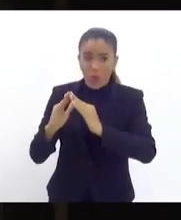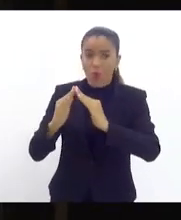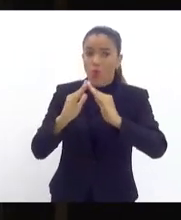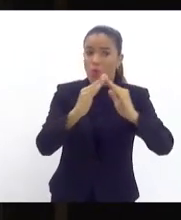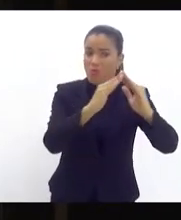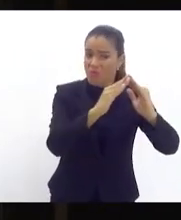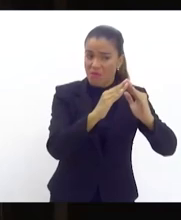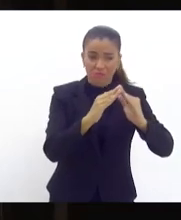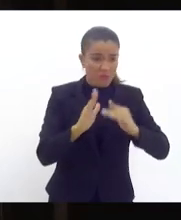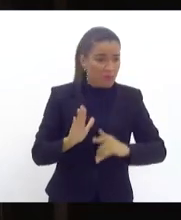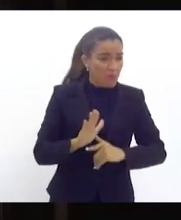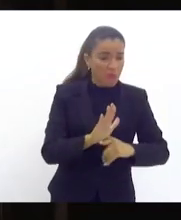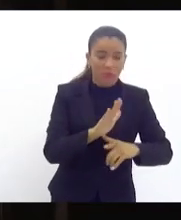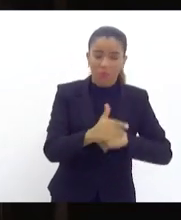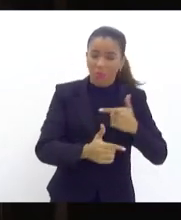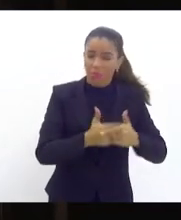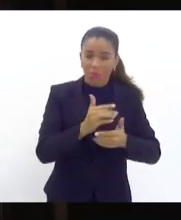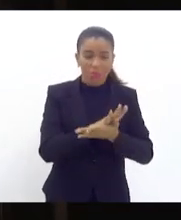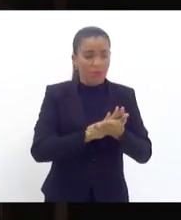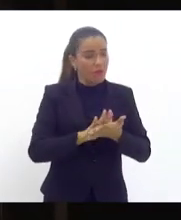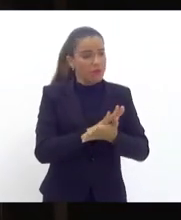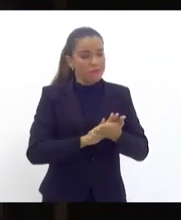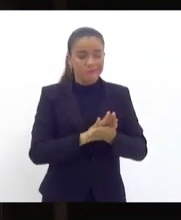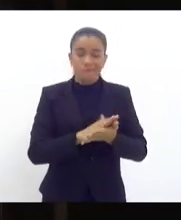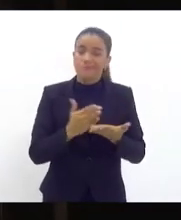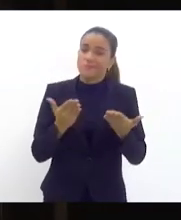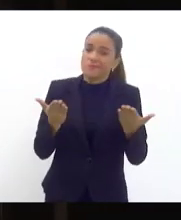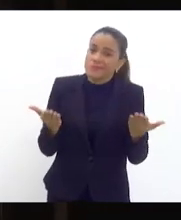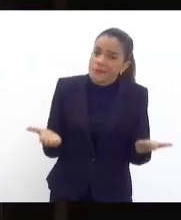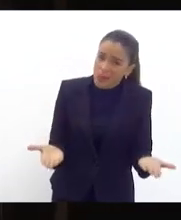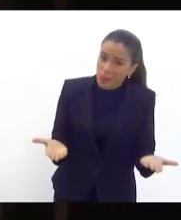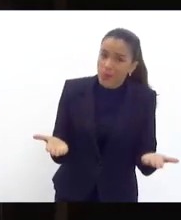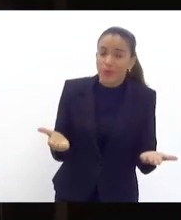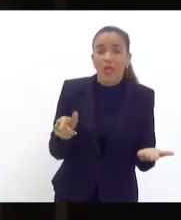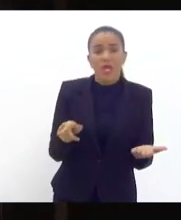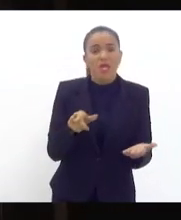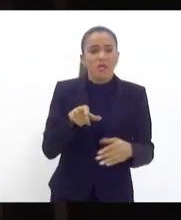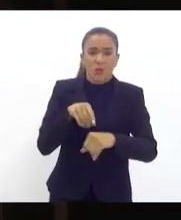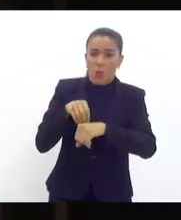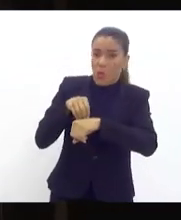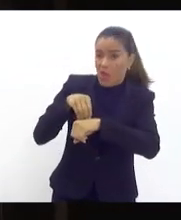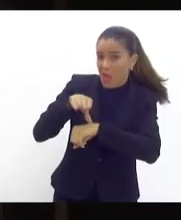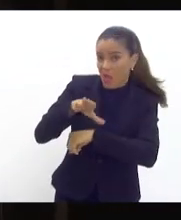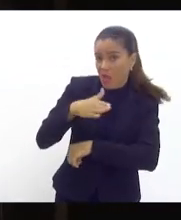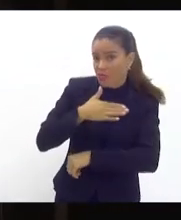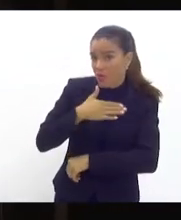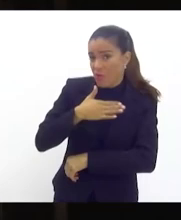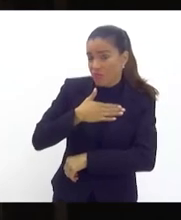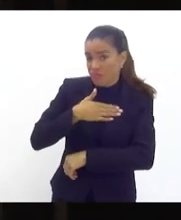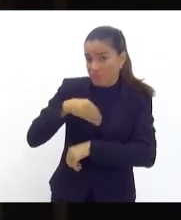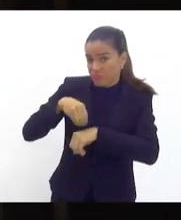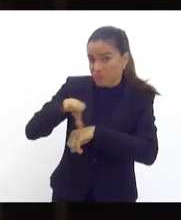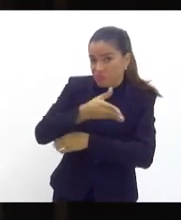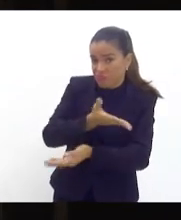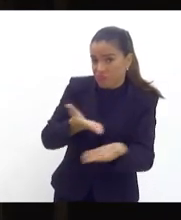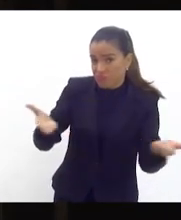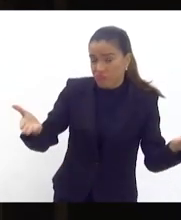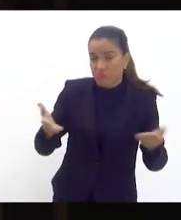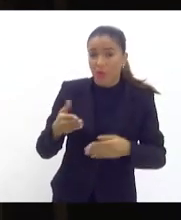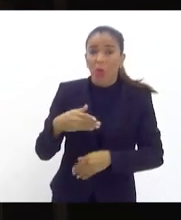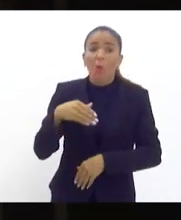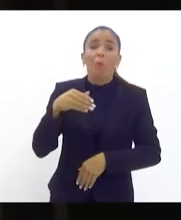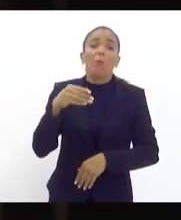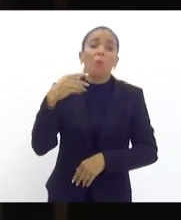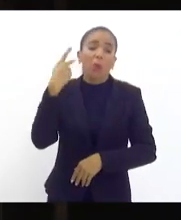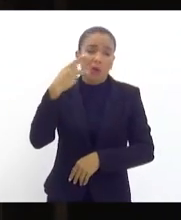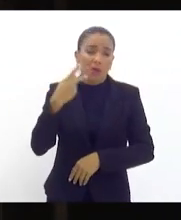não fazem nada entendeu então é esse o recado que eu tenho que dizer os políticos aparecem de quatro em